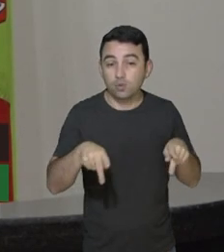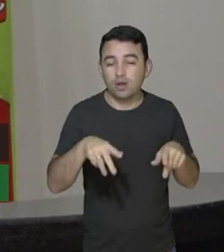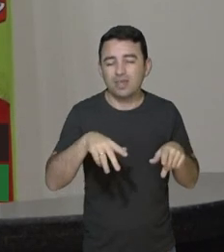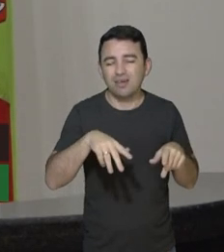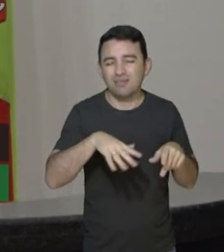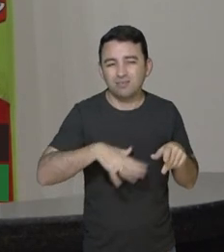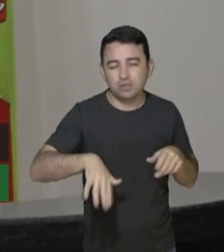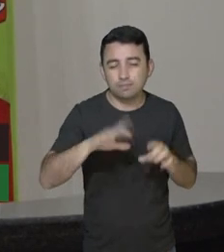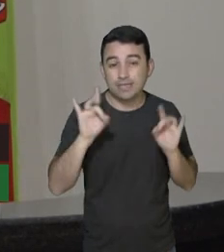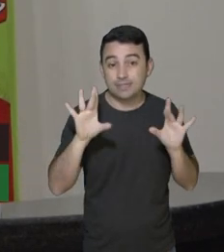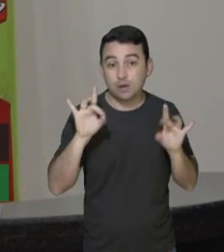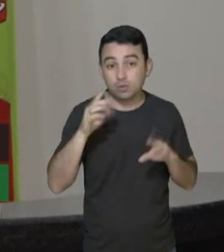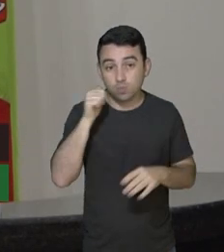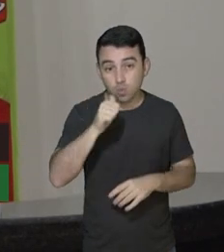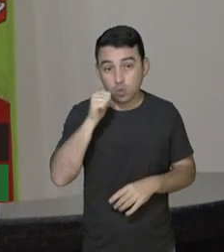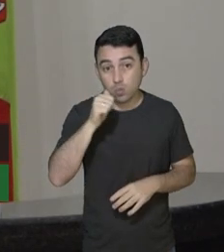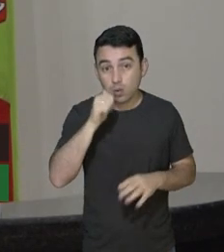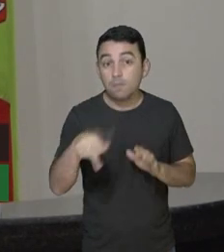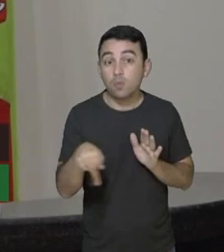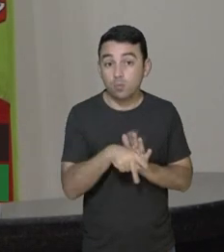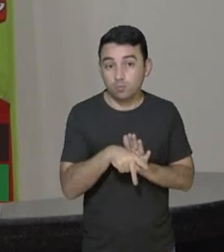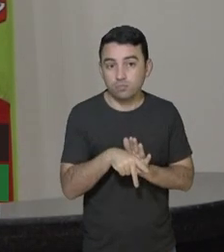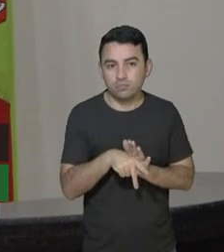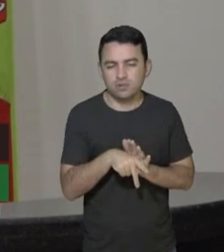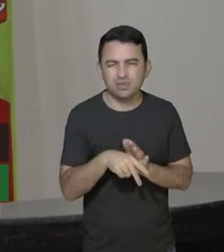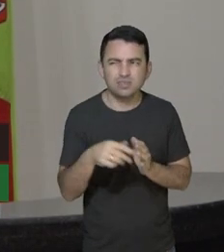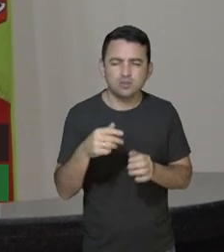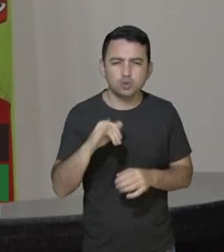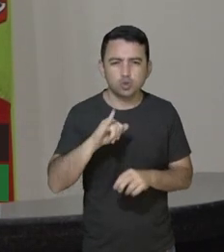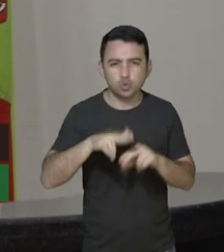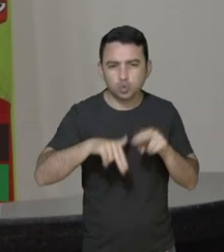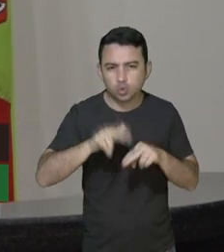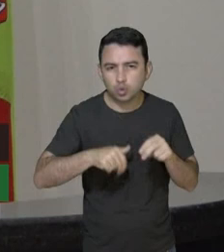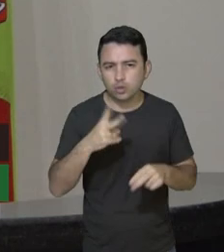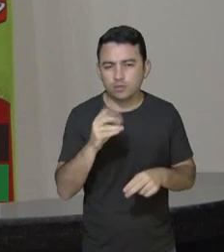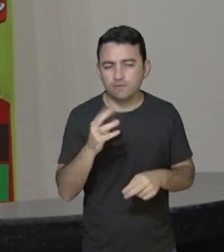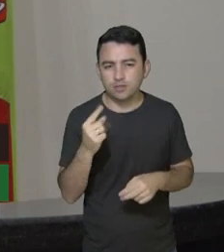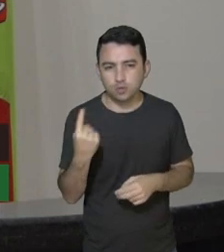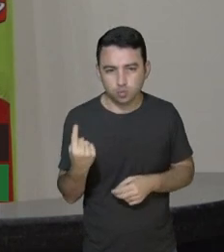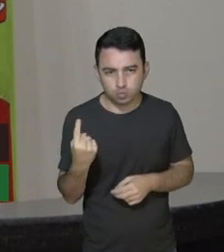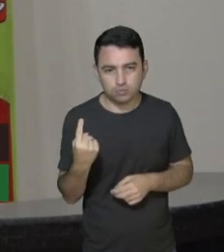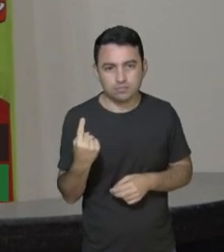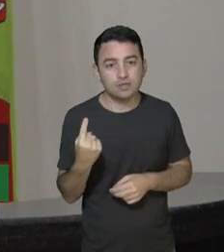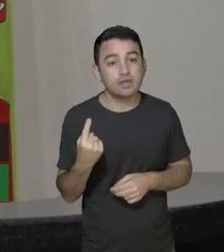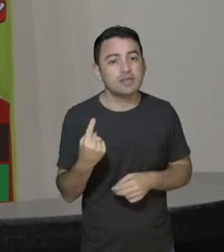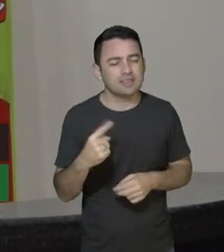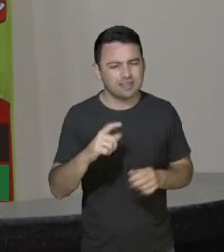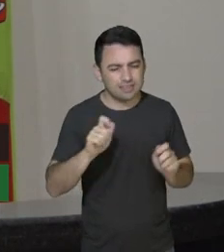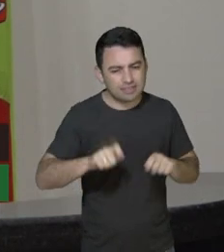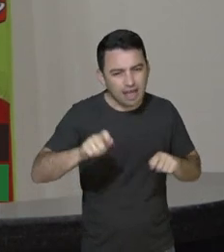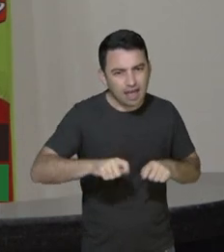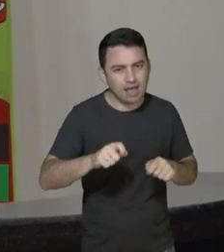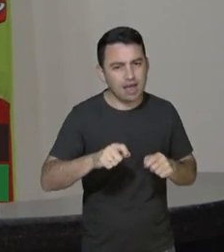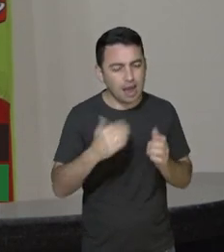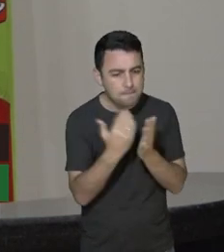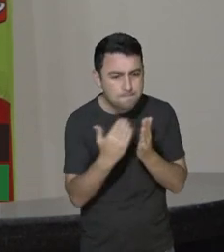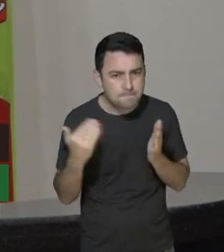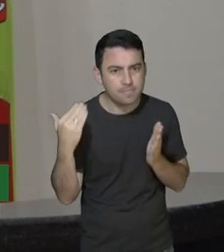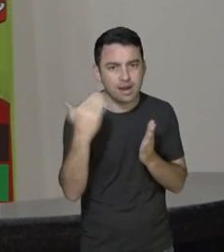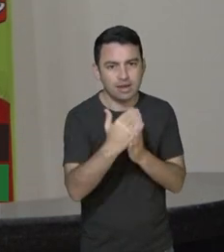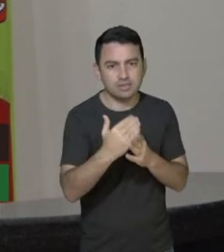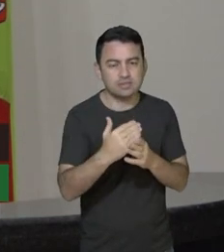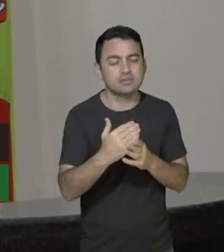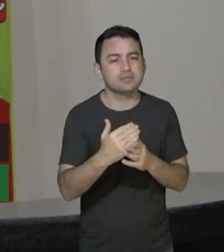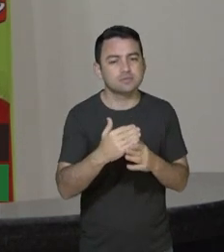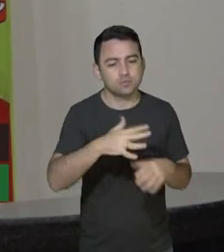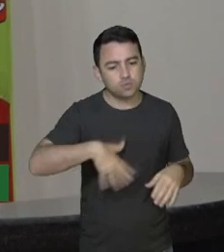Mulher, certo? Desde de junho de 2021, criando mais espaço, mais um braço para aquelas